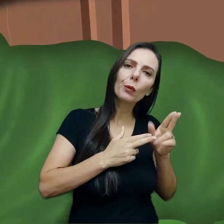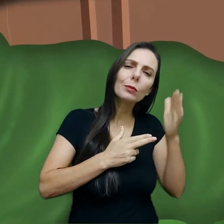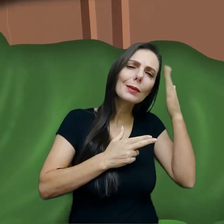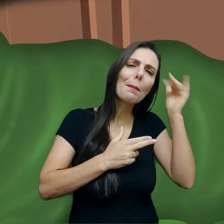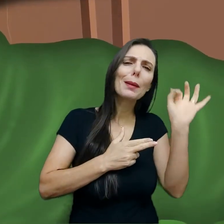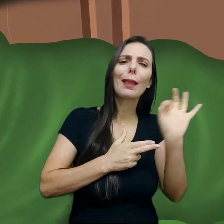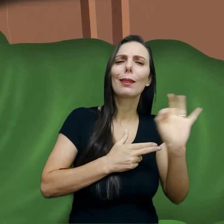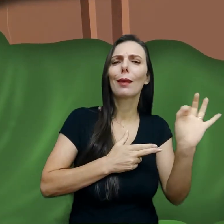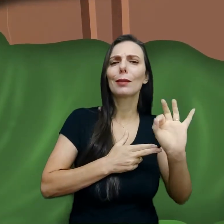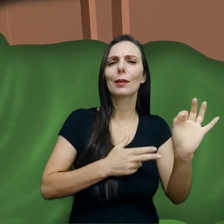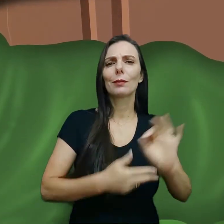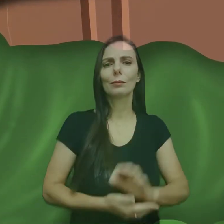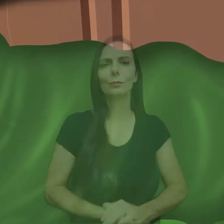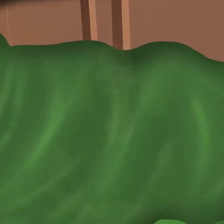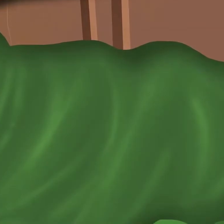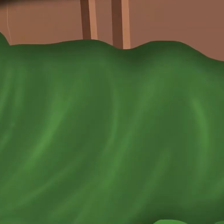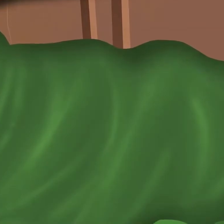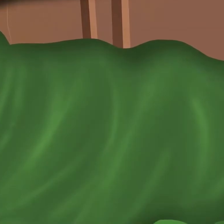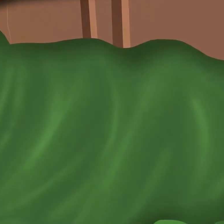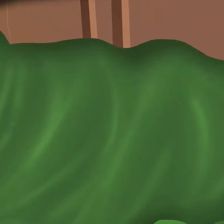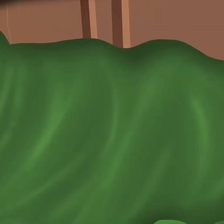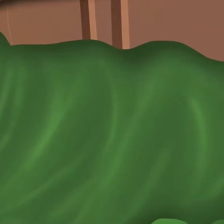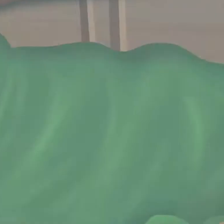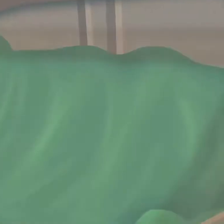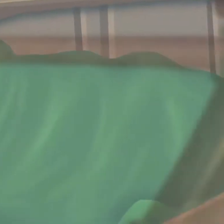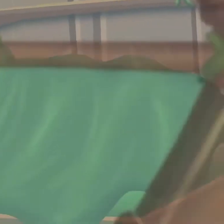sem saber tudo o que havia acontecido.